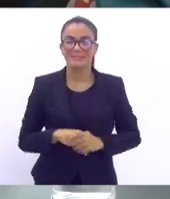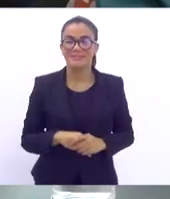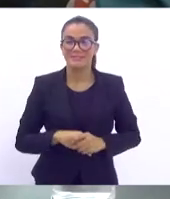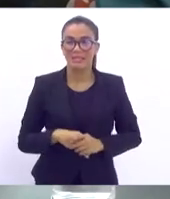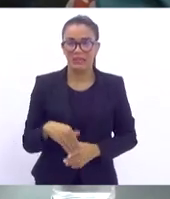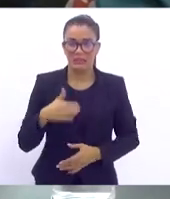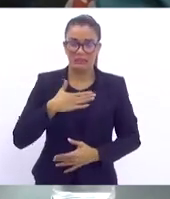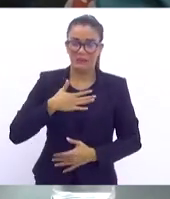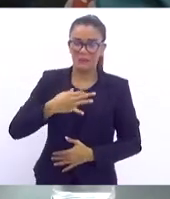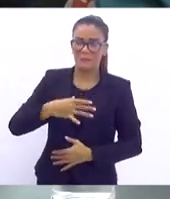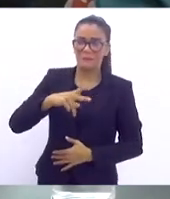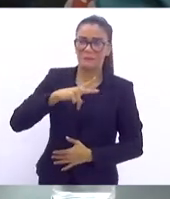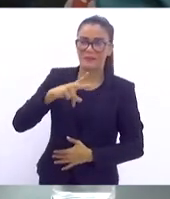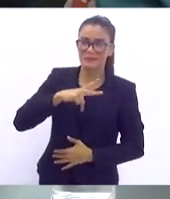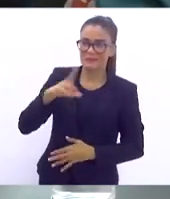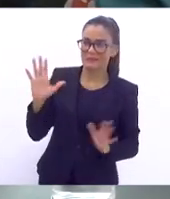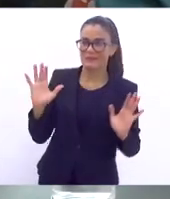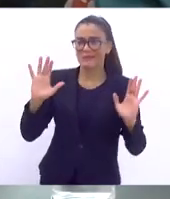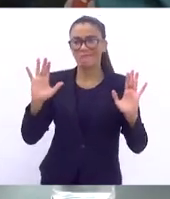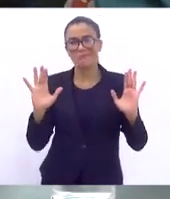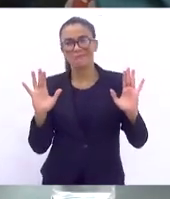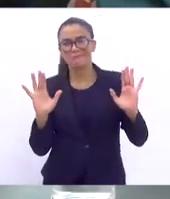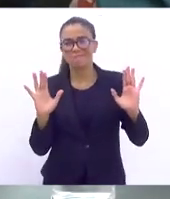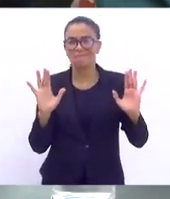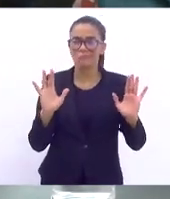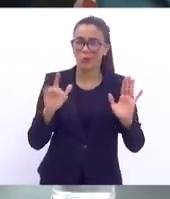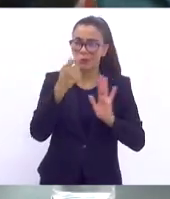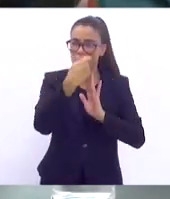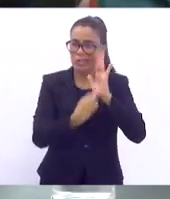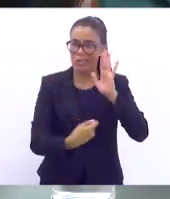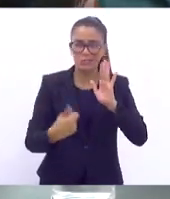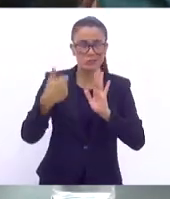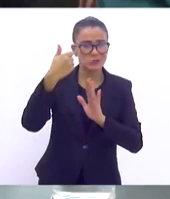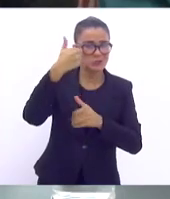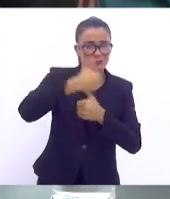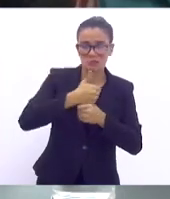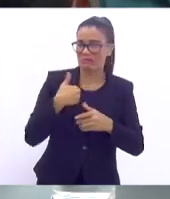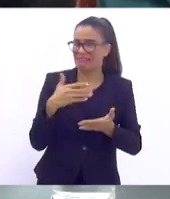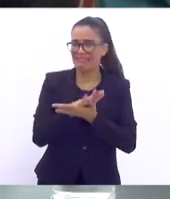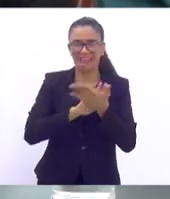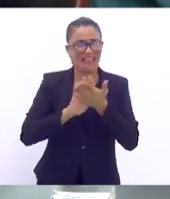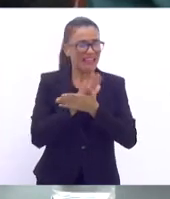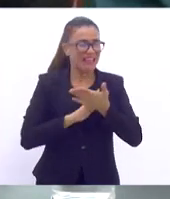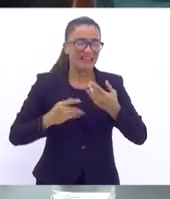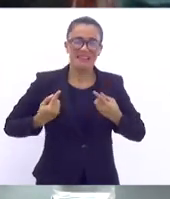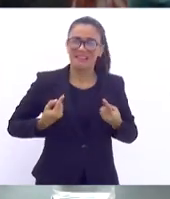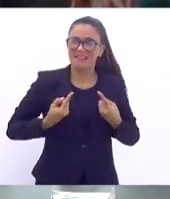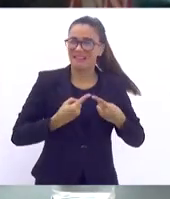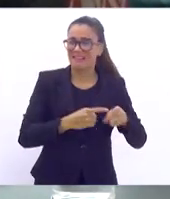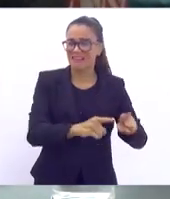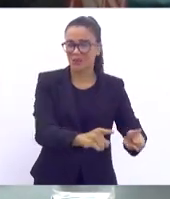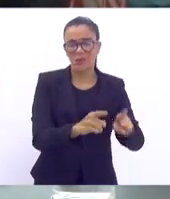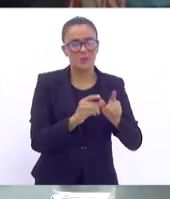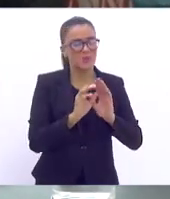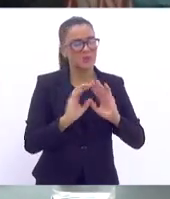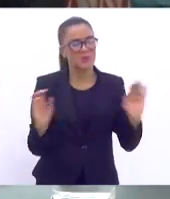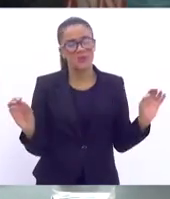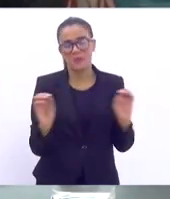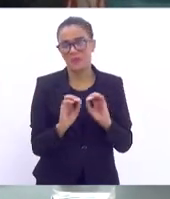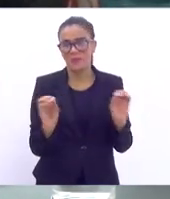Eu particularmente também não tenho no substitutivo nada contra a supressão